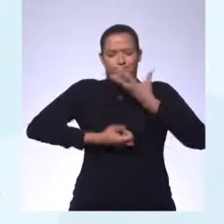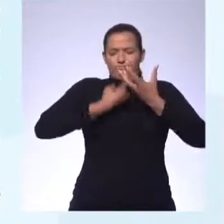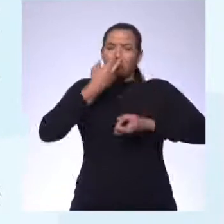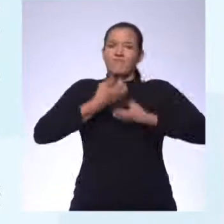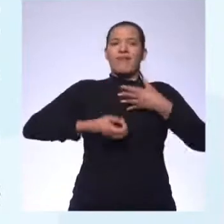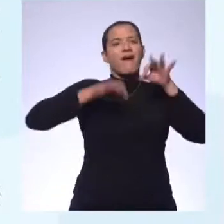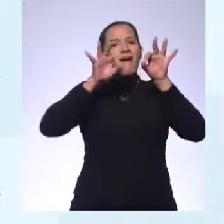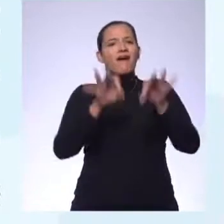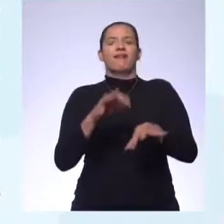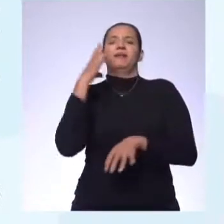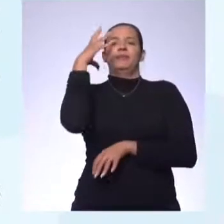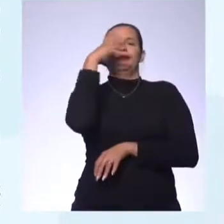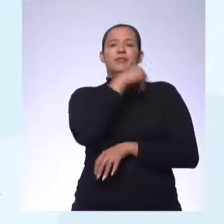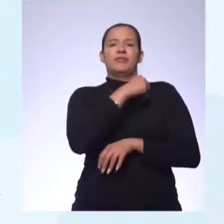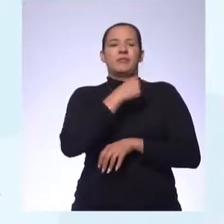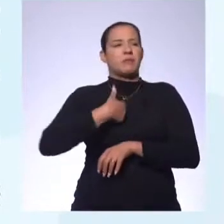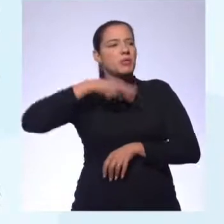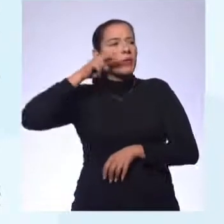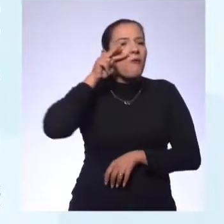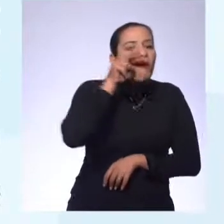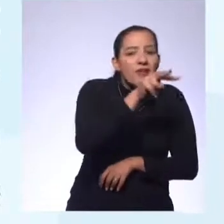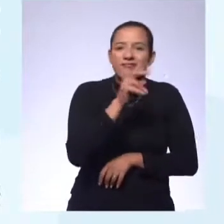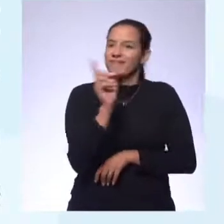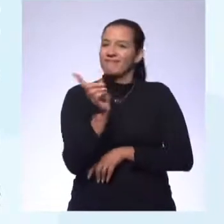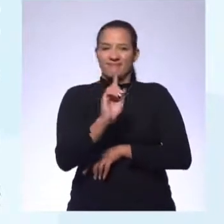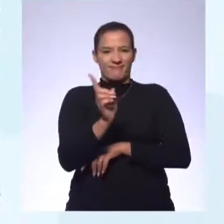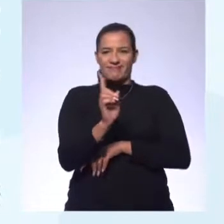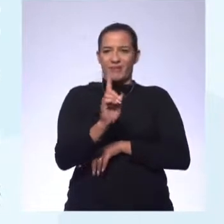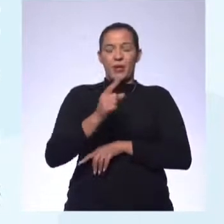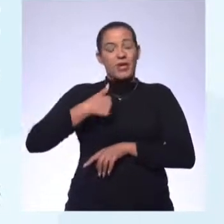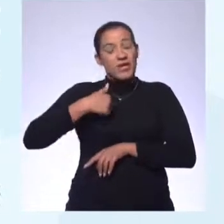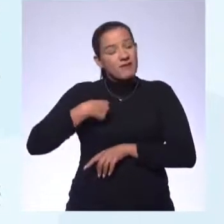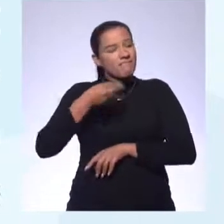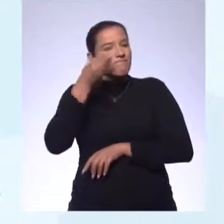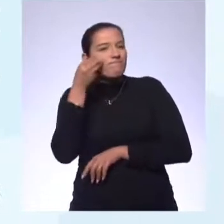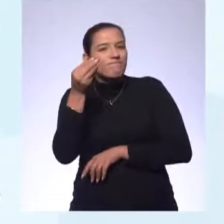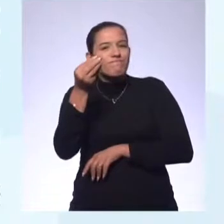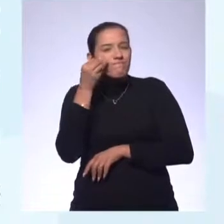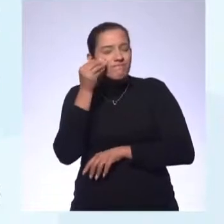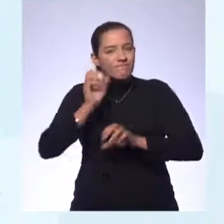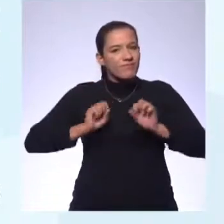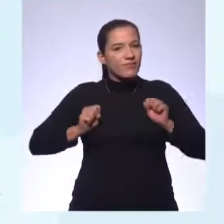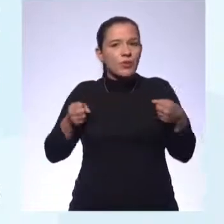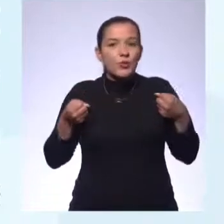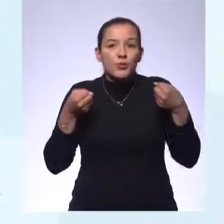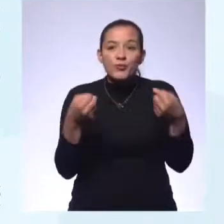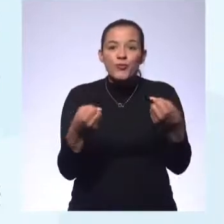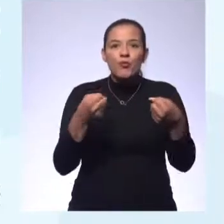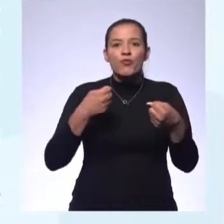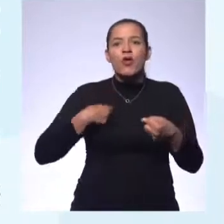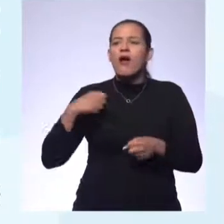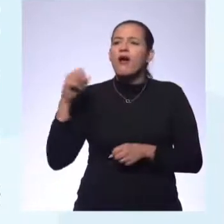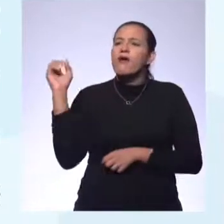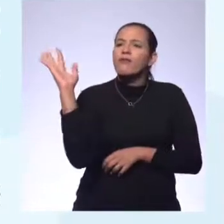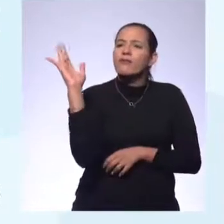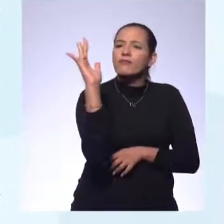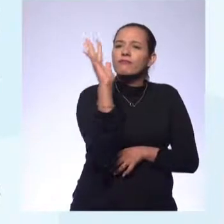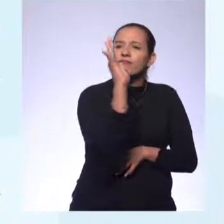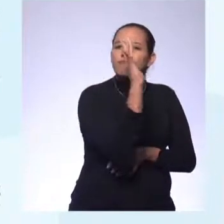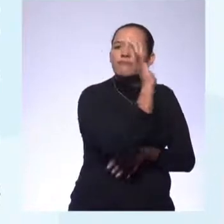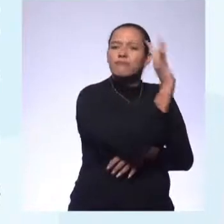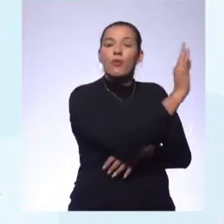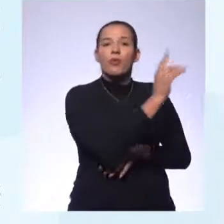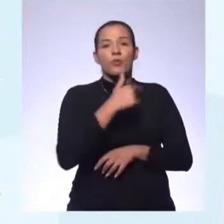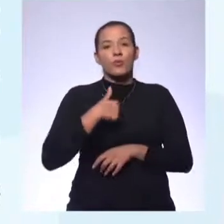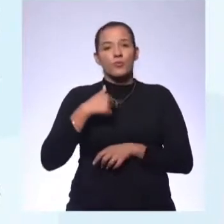bela, mas não a podia ver. Por mais esforços que fizesse, vi uma sombra passar diante de meus olhos, no